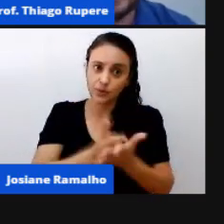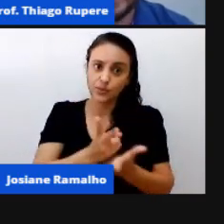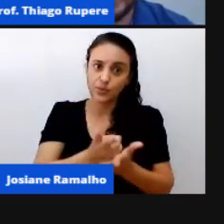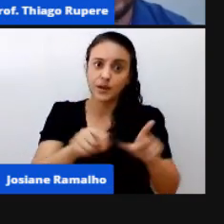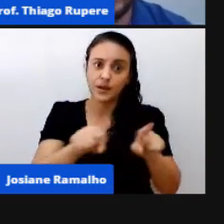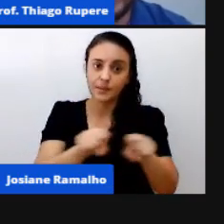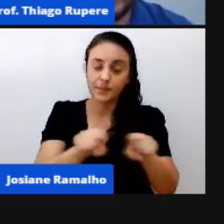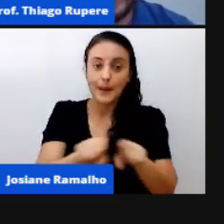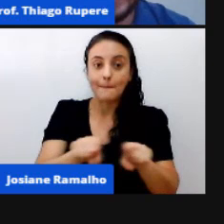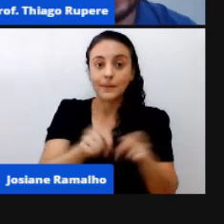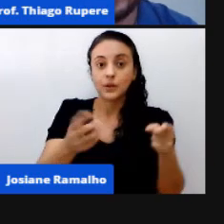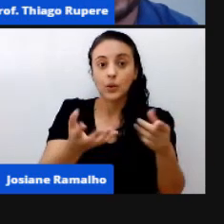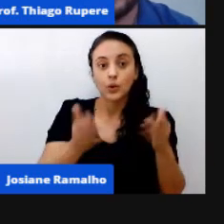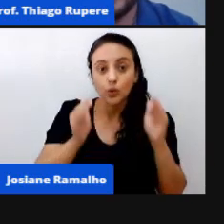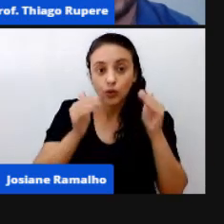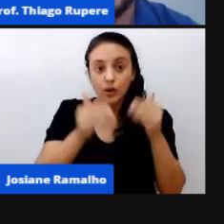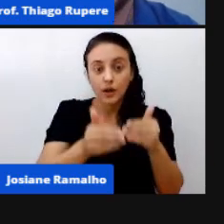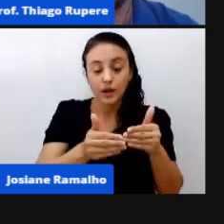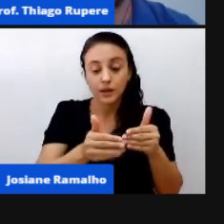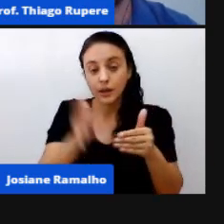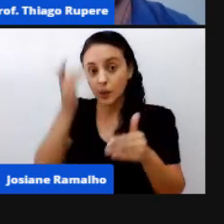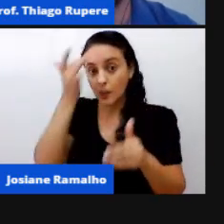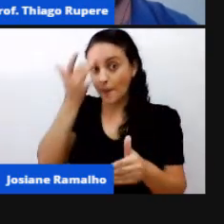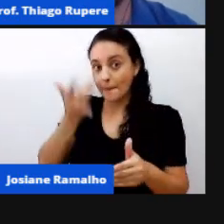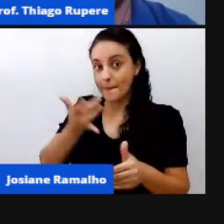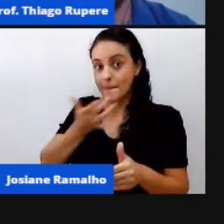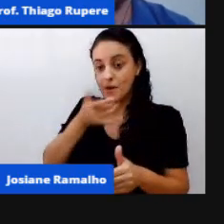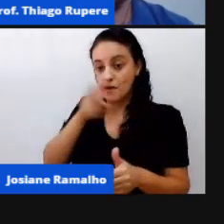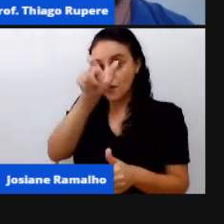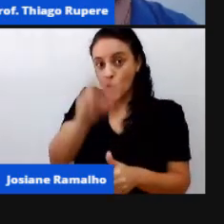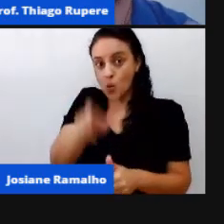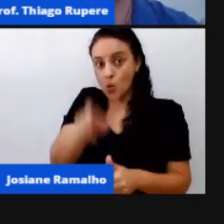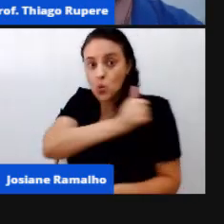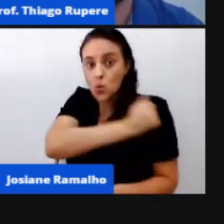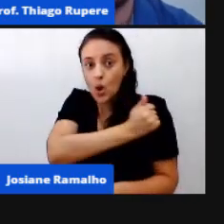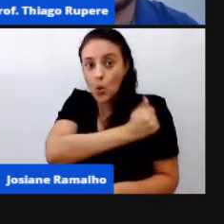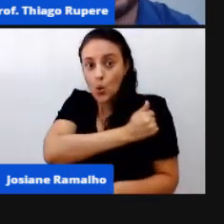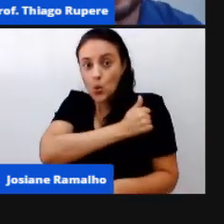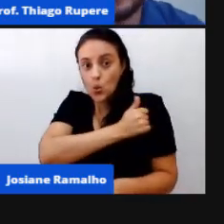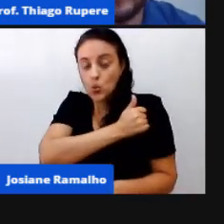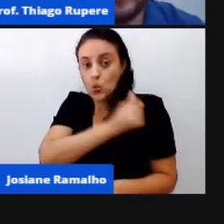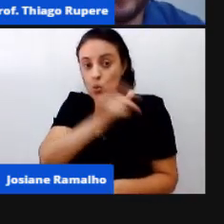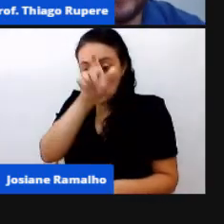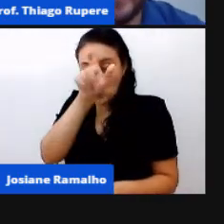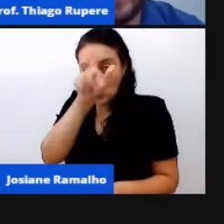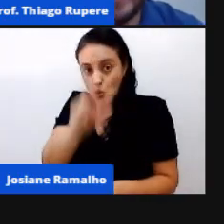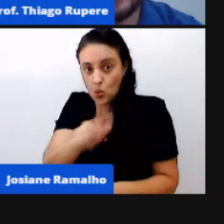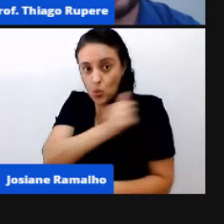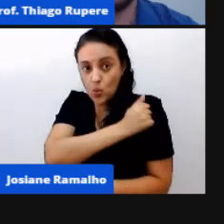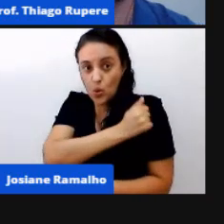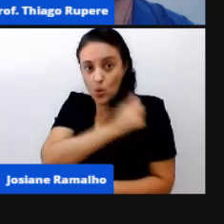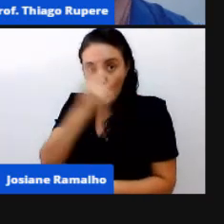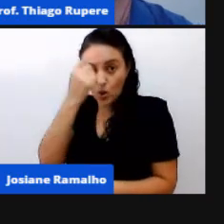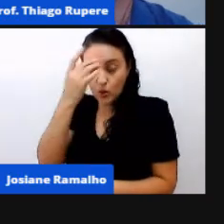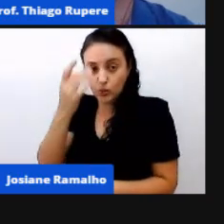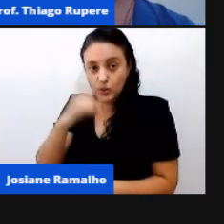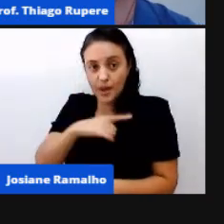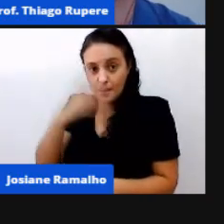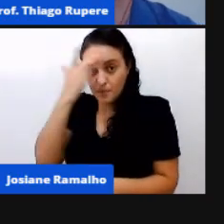estudante. Então é muito importante frisar que possibilitar outras metodologias para que esse